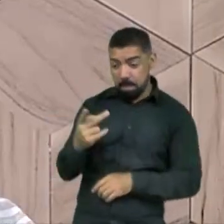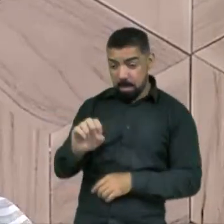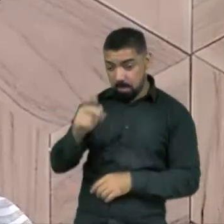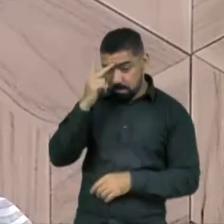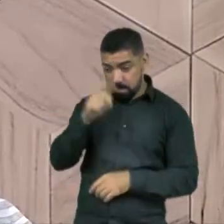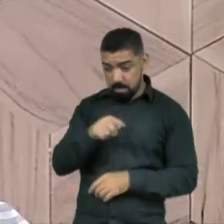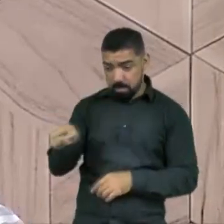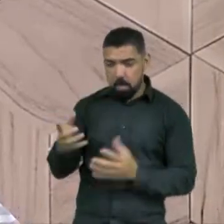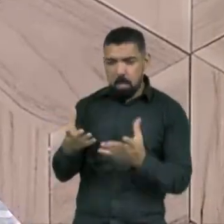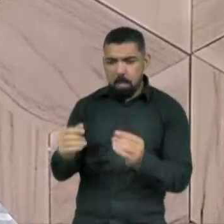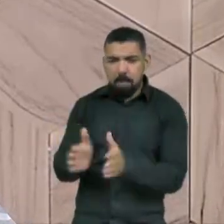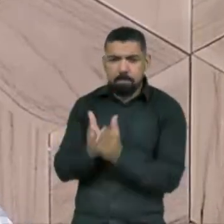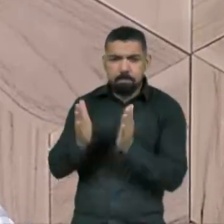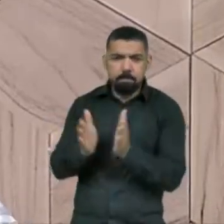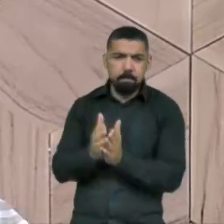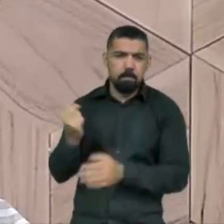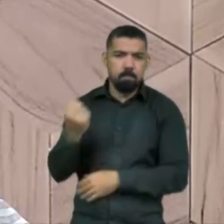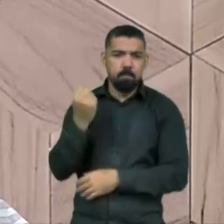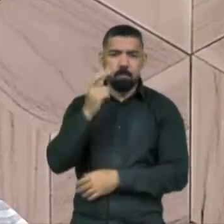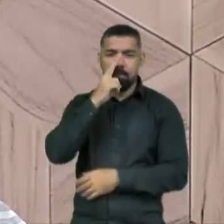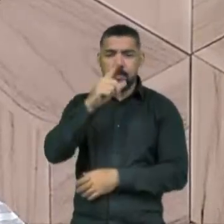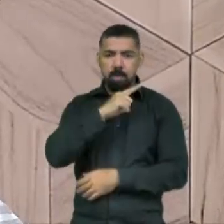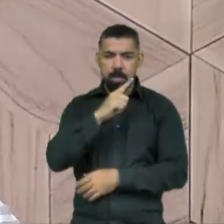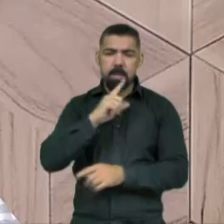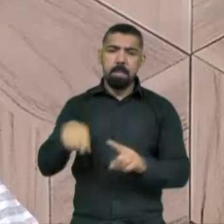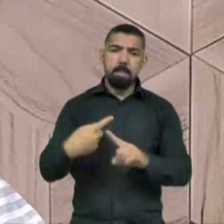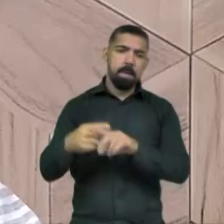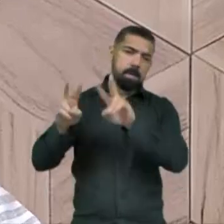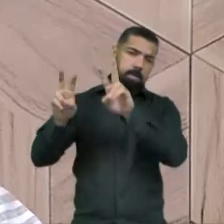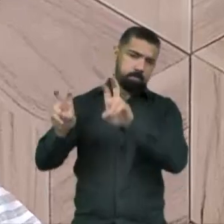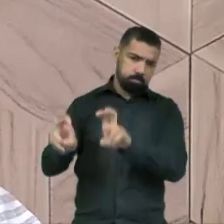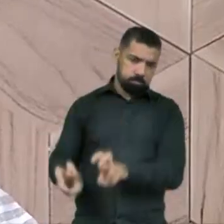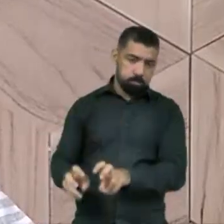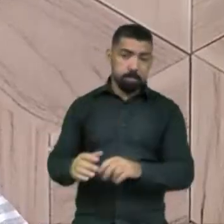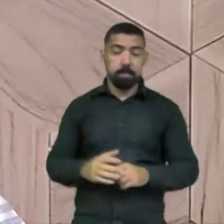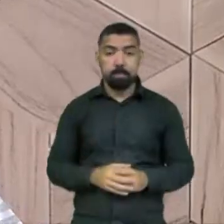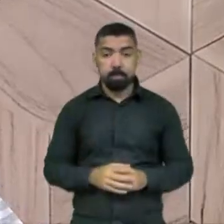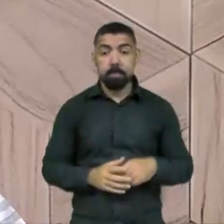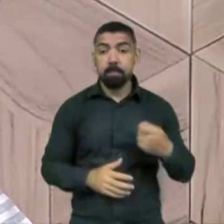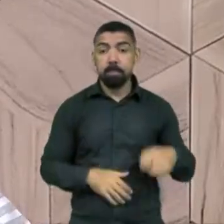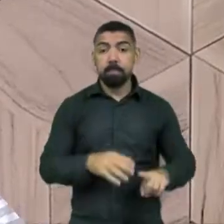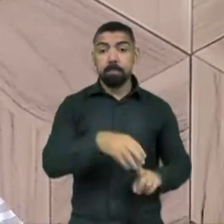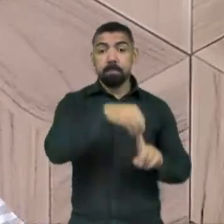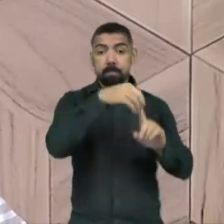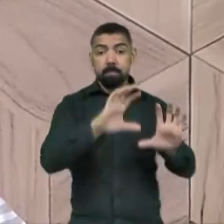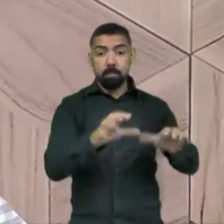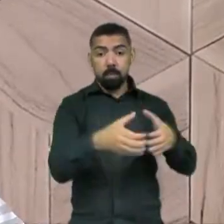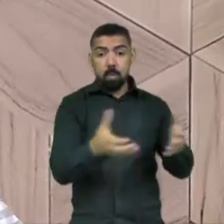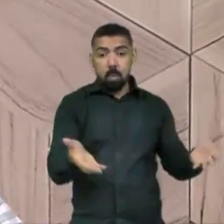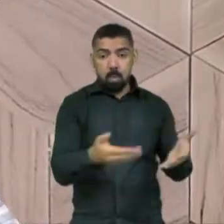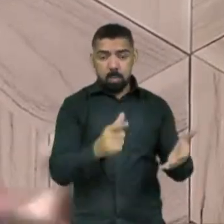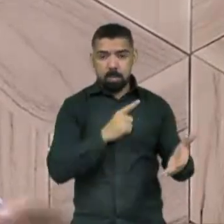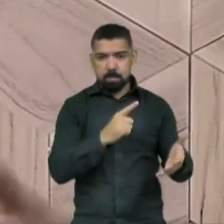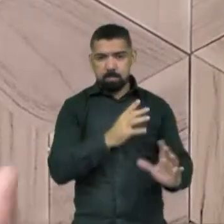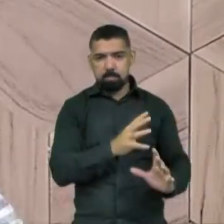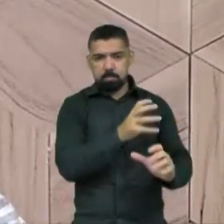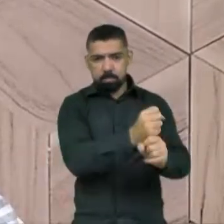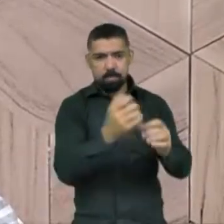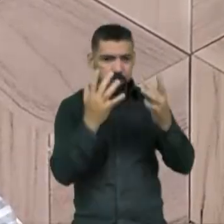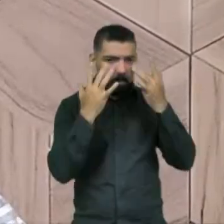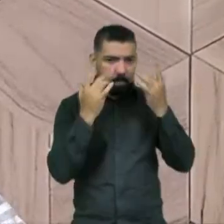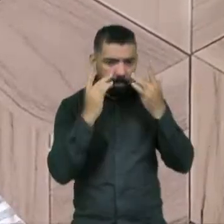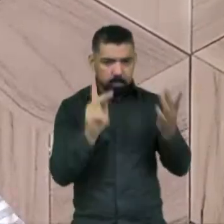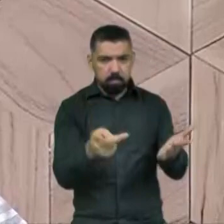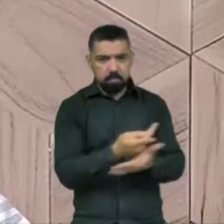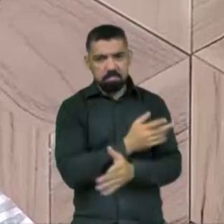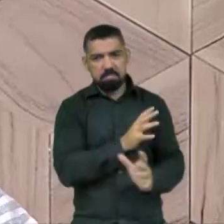extrema pobreza e tantos outros assuntos. E é válido destacar que o grupo hoje ele é composto por o espetáculo acontece